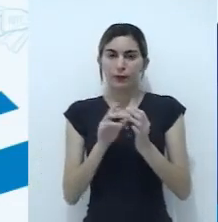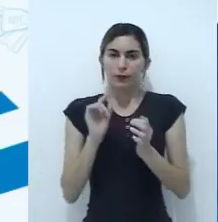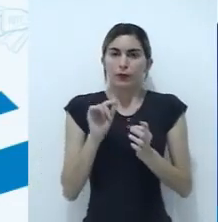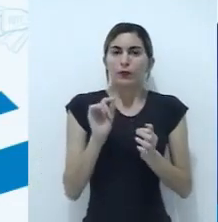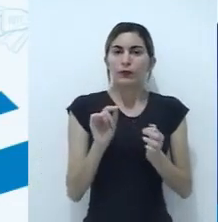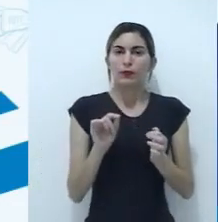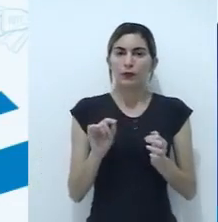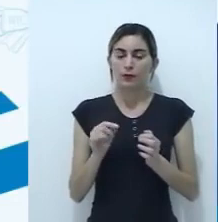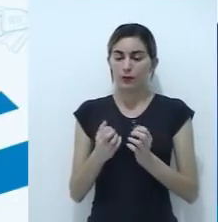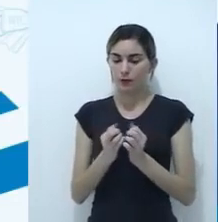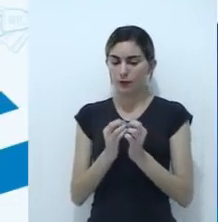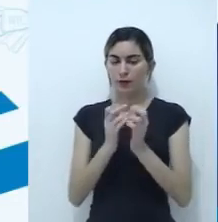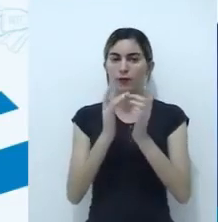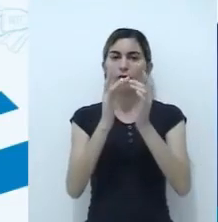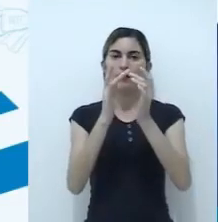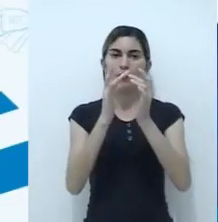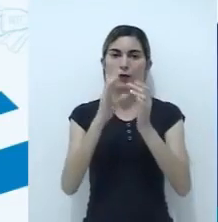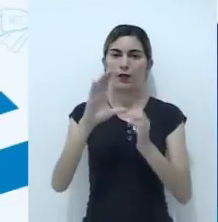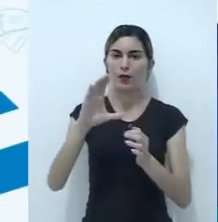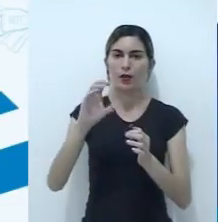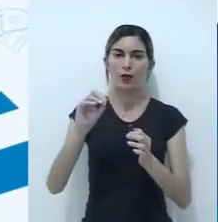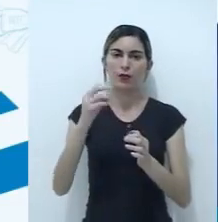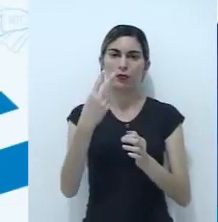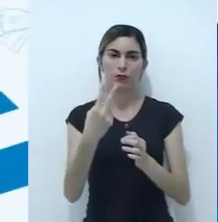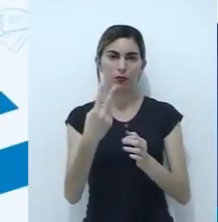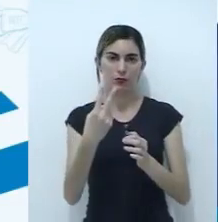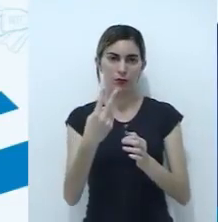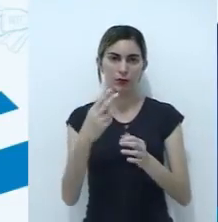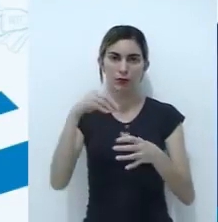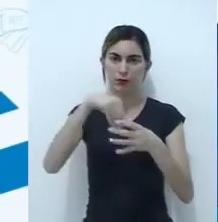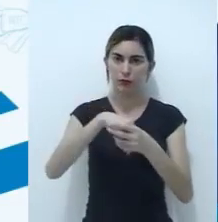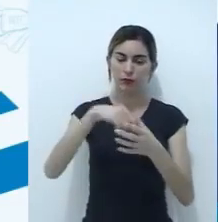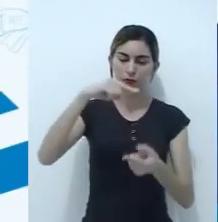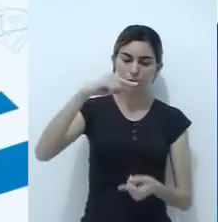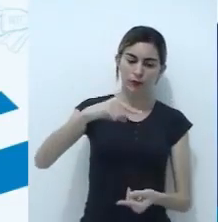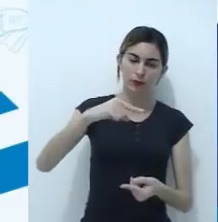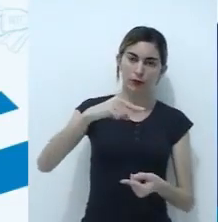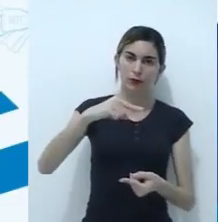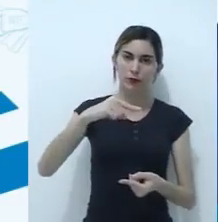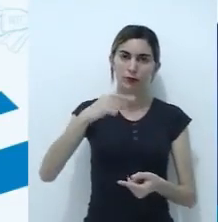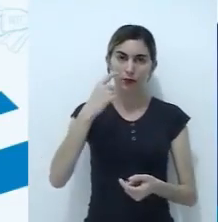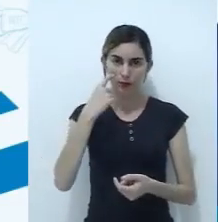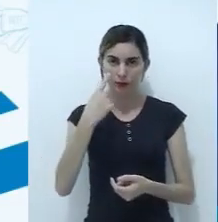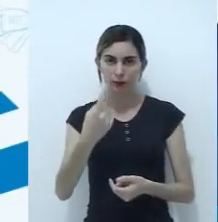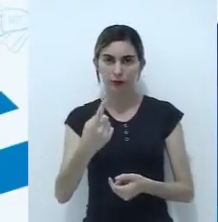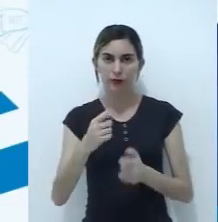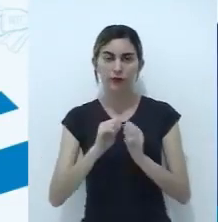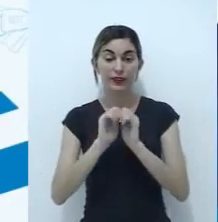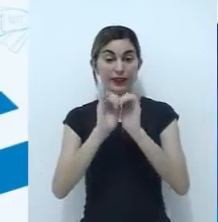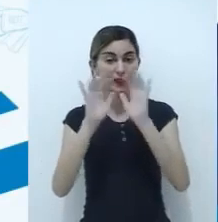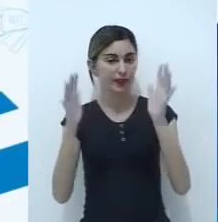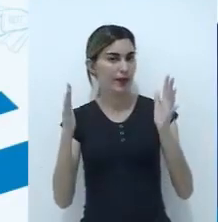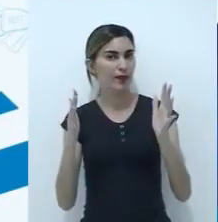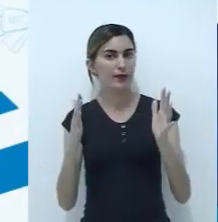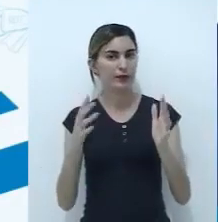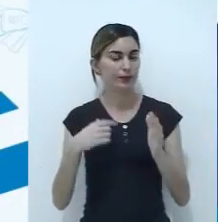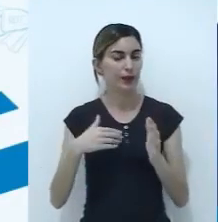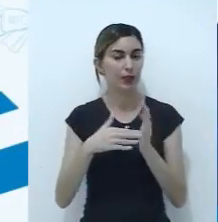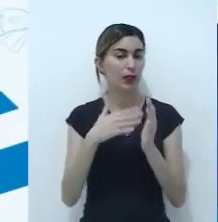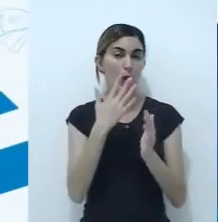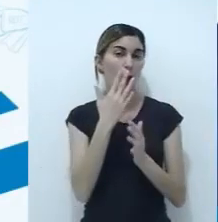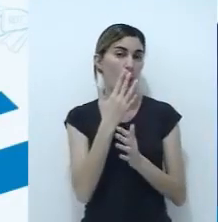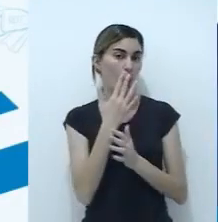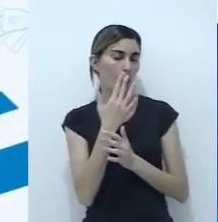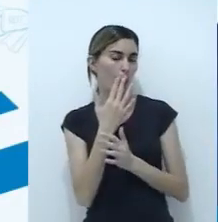do que a liberação de gás carbônico que tem dentro desse recipiente aqui. Dá para observar claramente que até